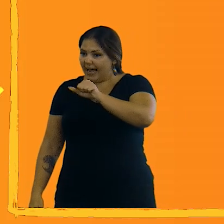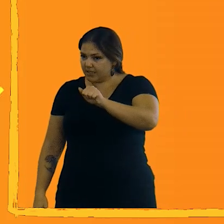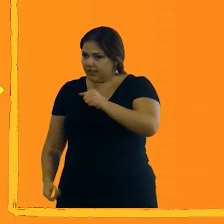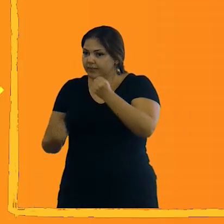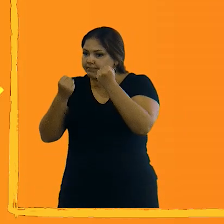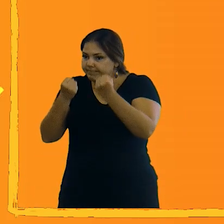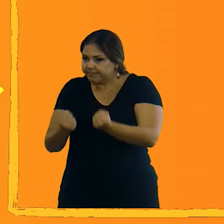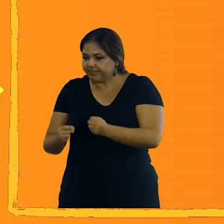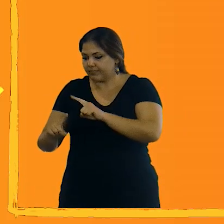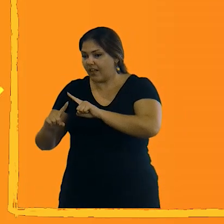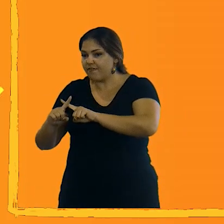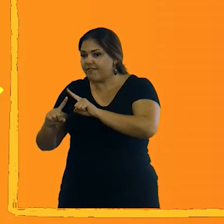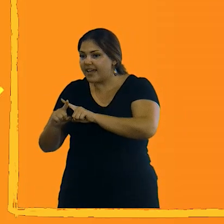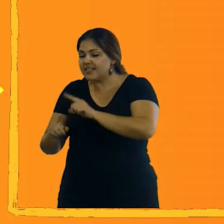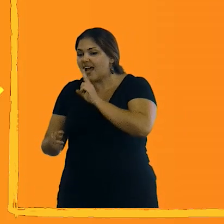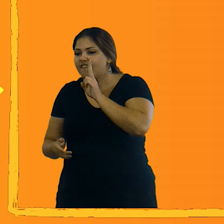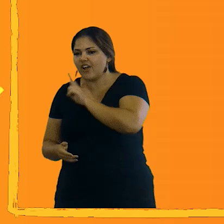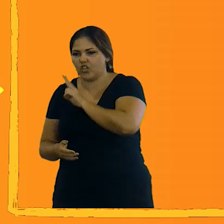inversamente